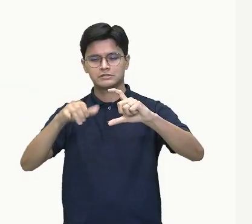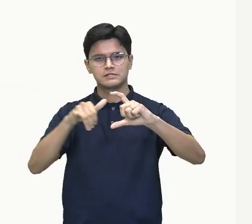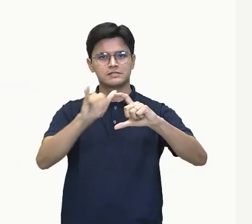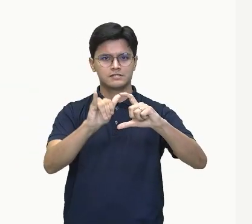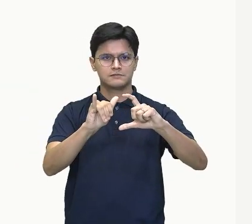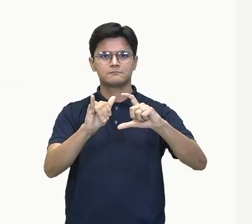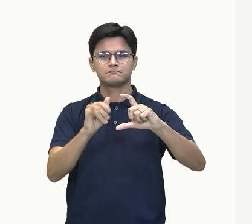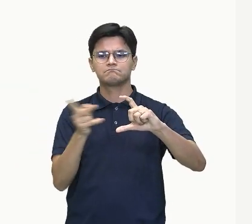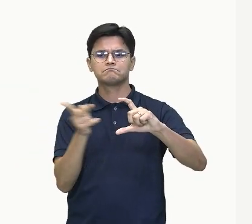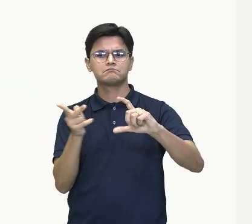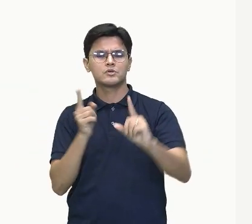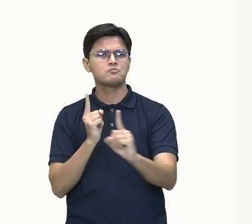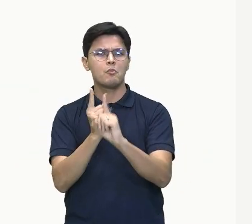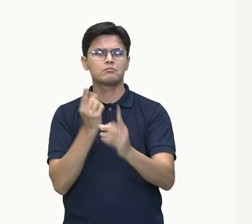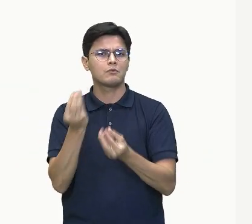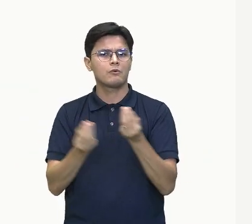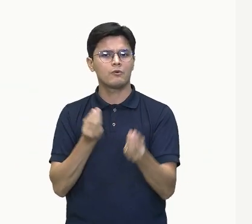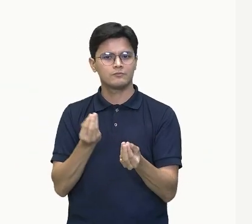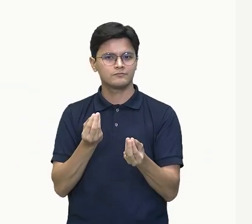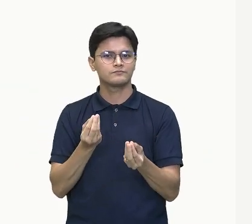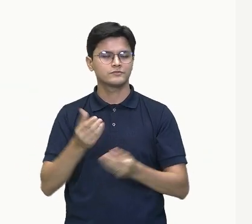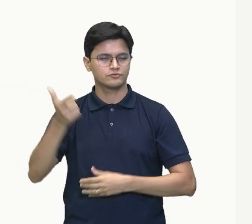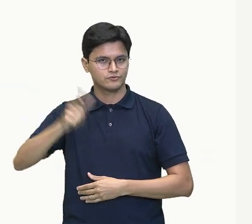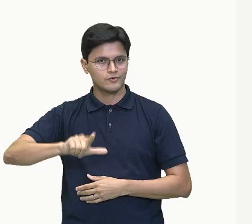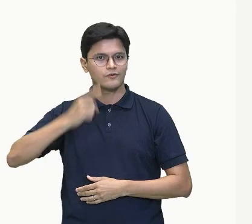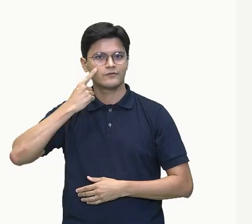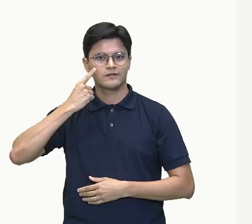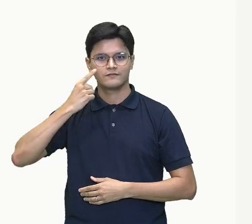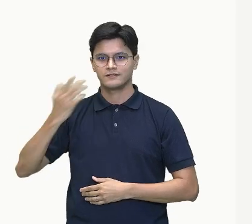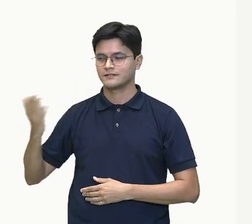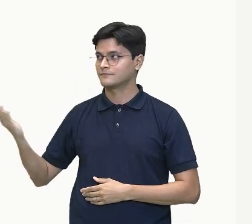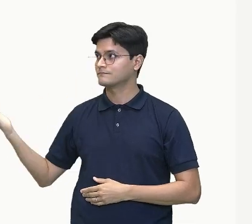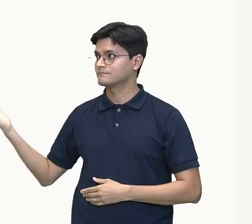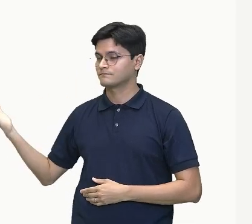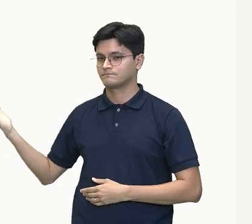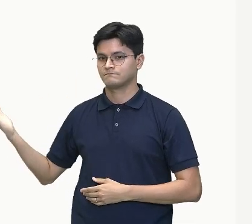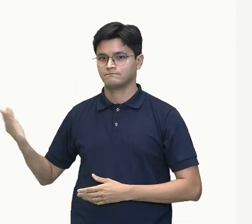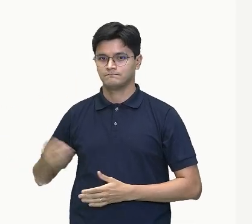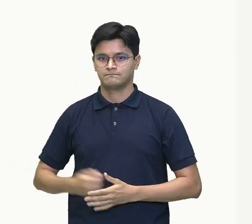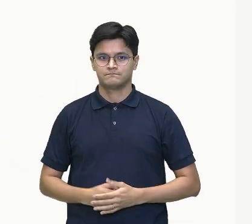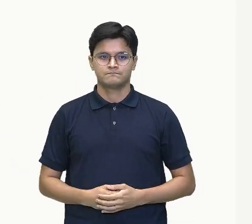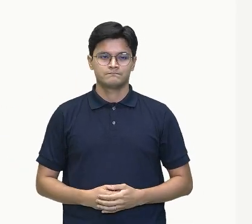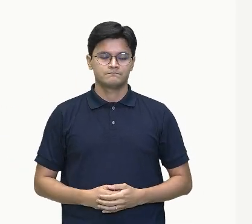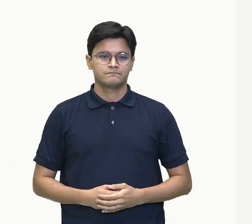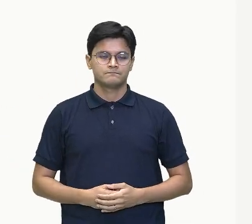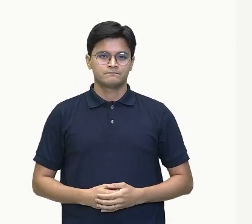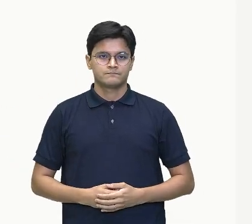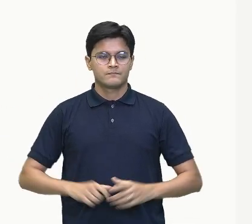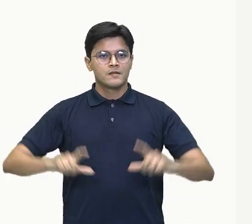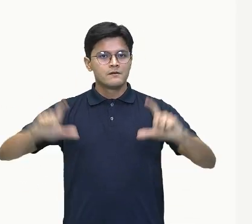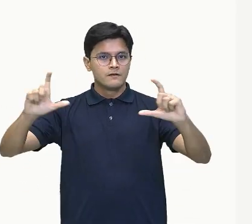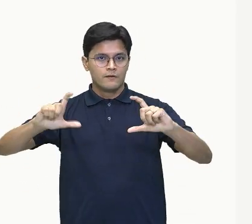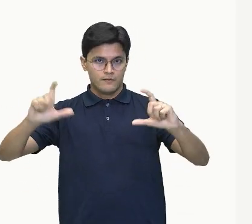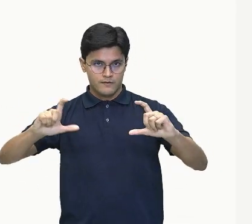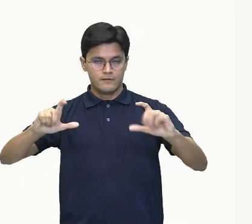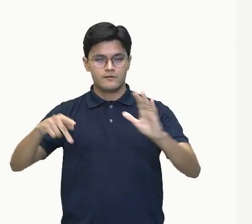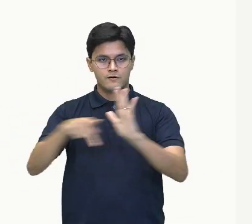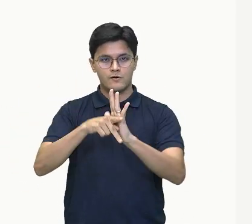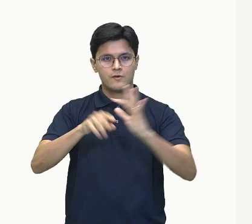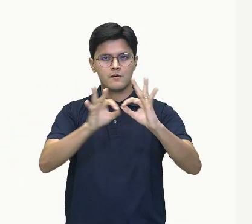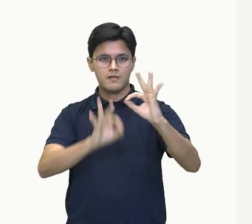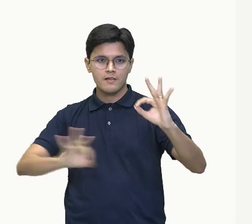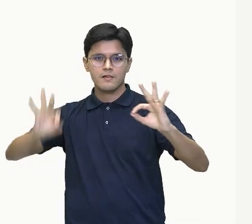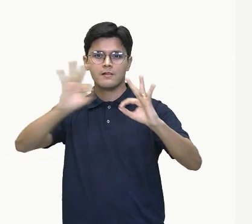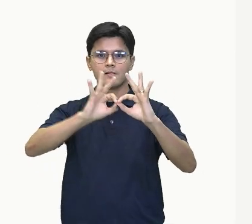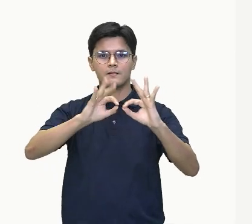gente responder essa pergunta. Olha só. Na nossa expressão, na nossa equação reduzida da circunferência, eu tenho agora